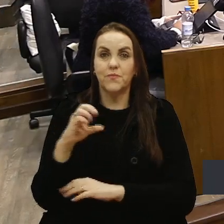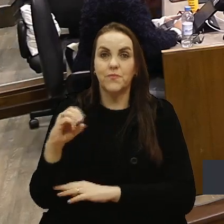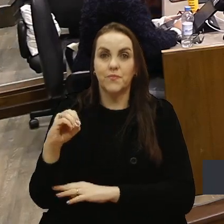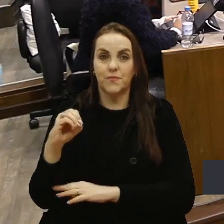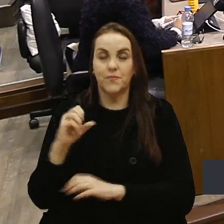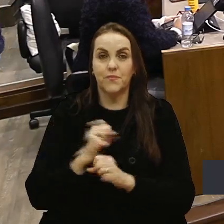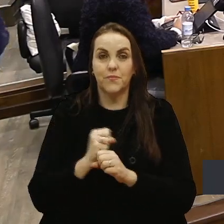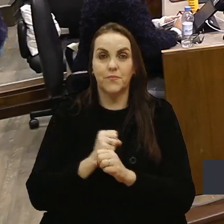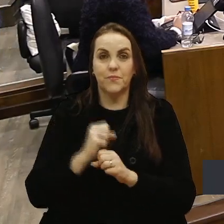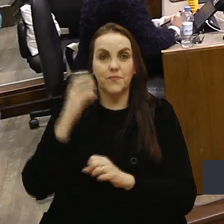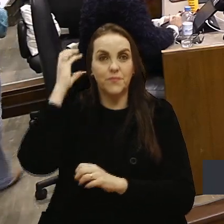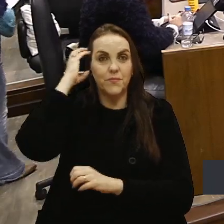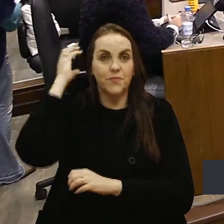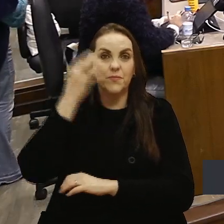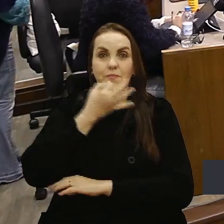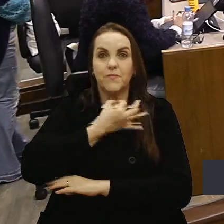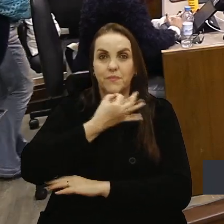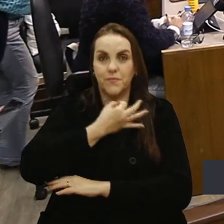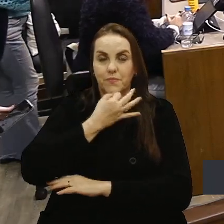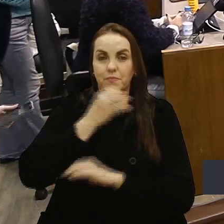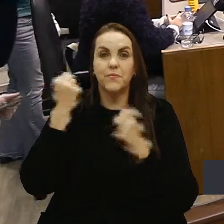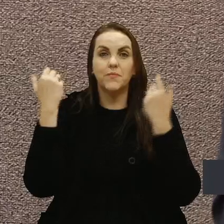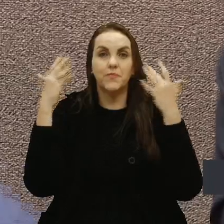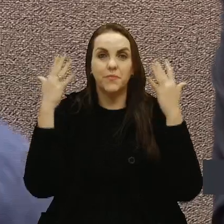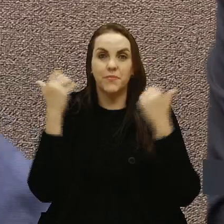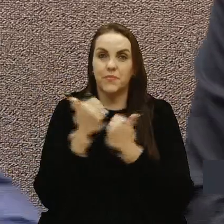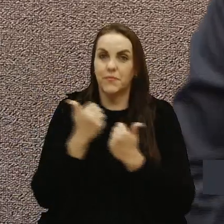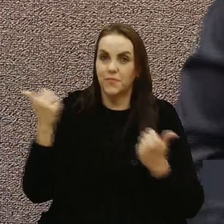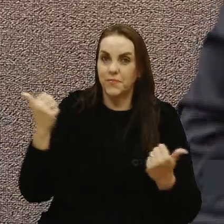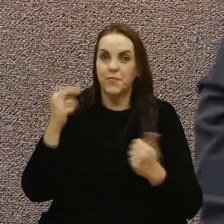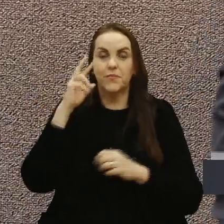Rádio Caxias. Parabéns à direção, funcionários,